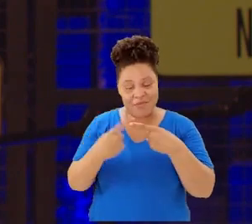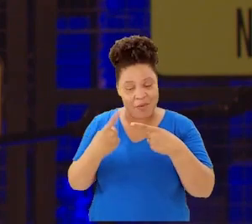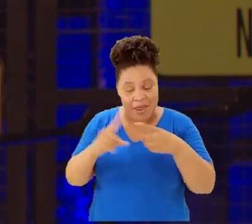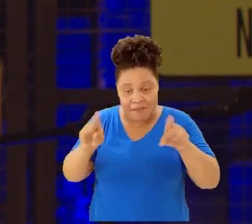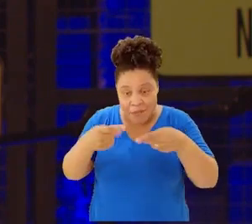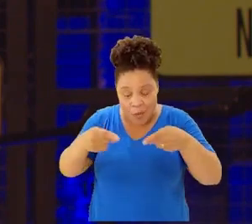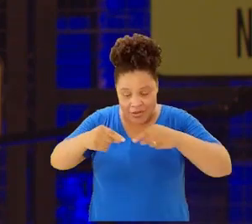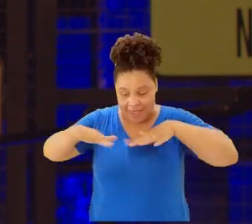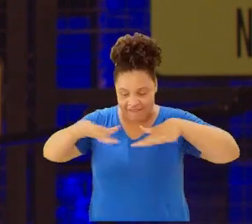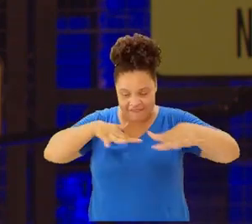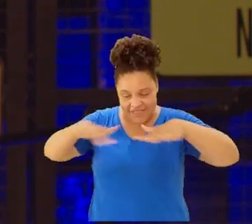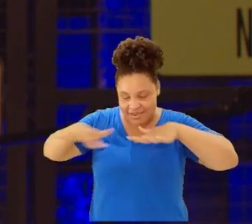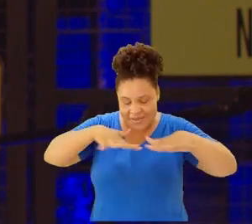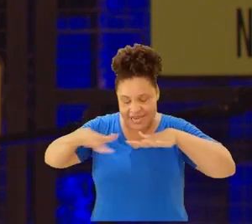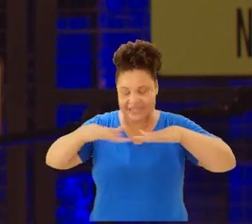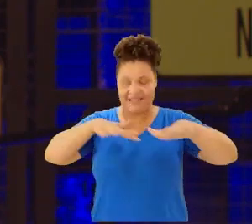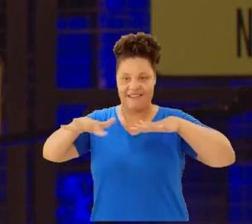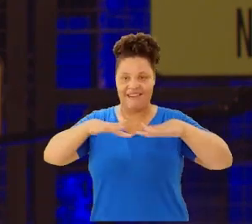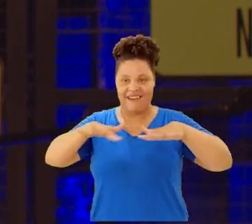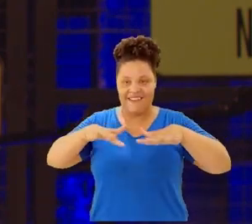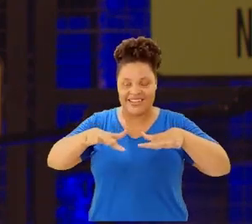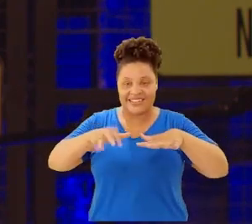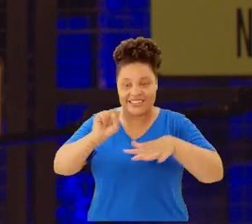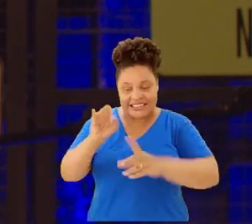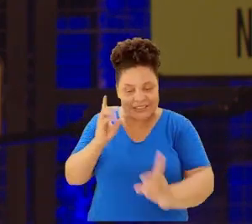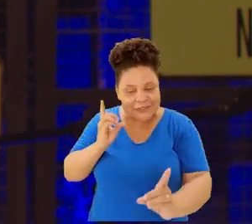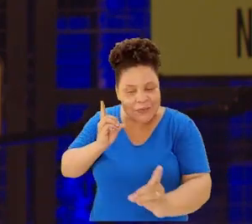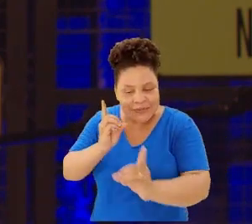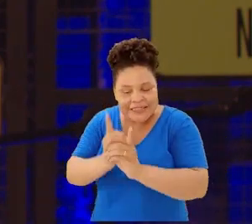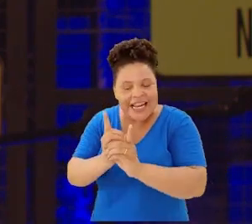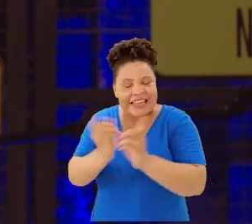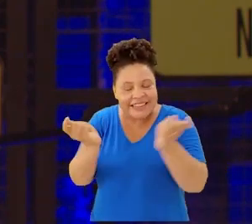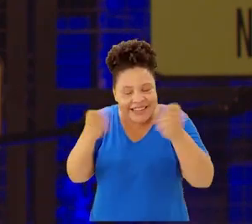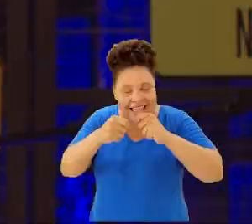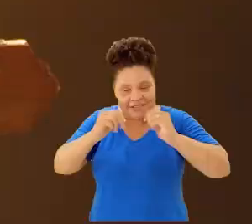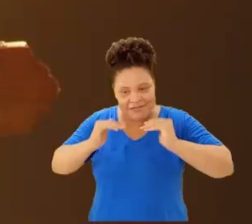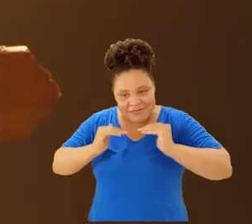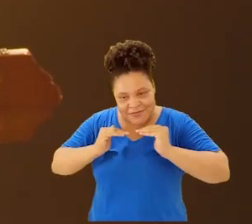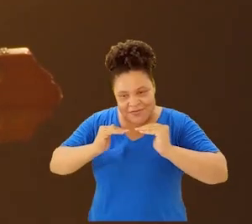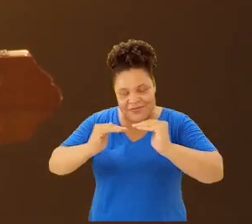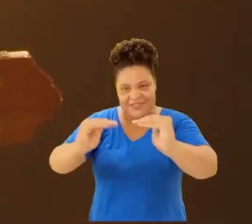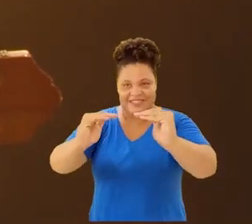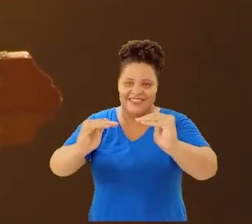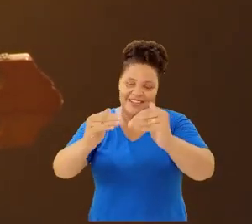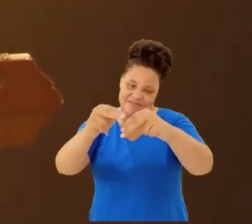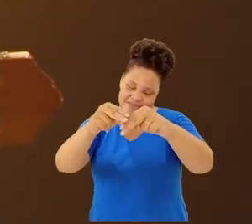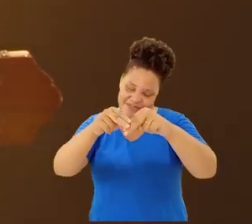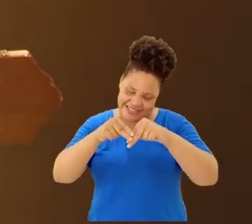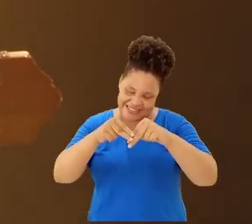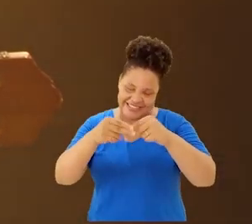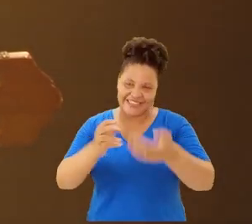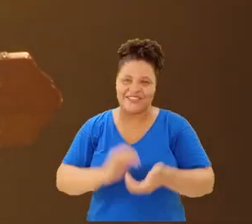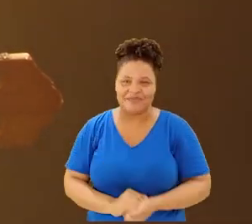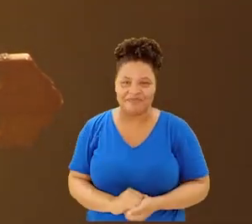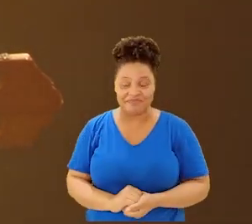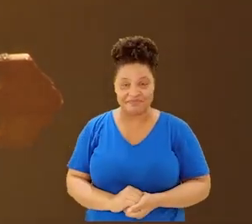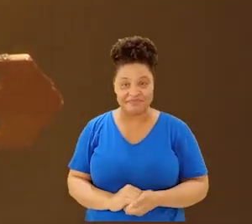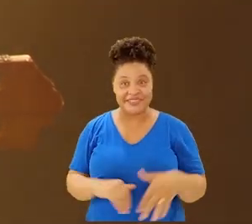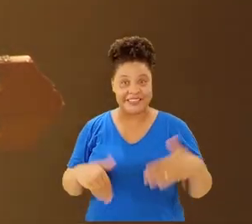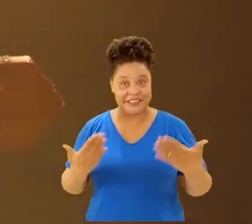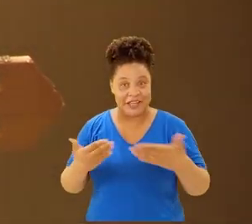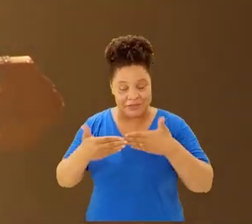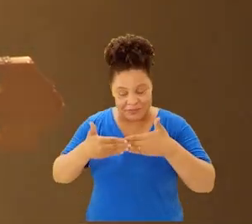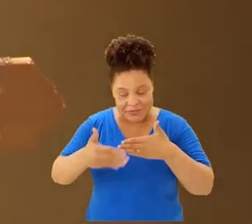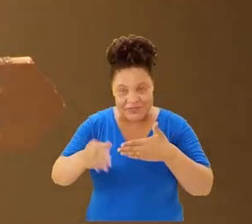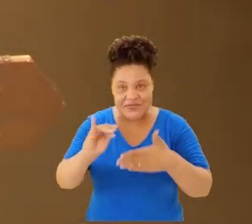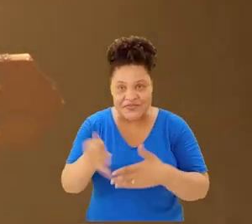puder encontrar e todo mundo vai vibrando na mesma frequência, acho que é por aí. Minha gente, é isso. Estamos chegando no final da